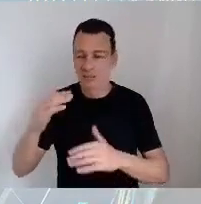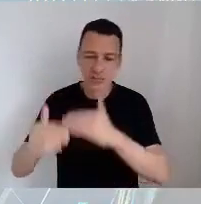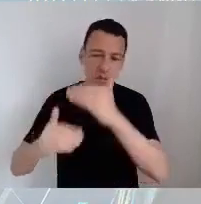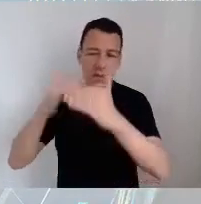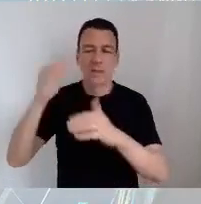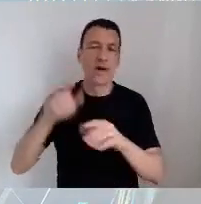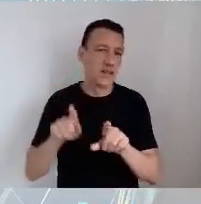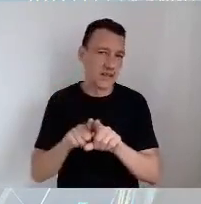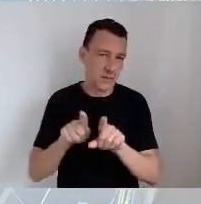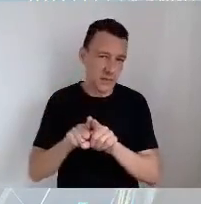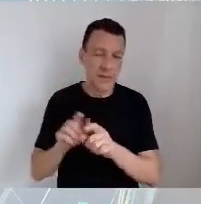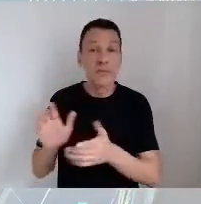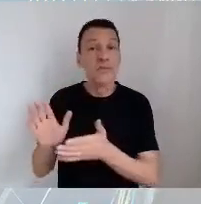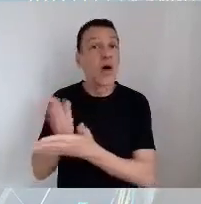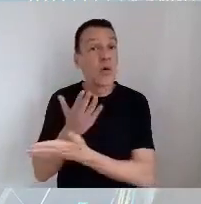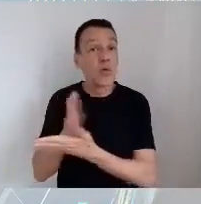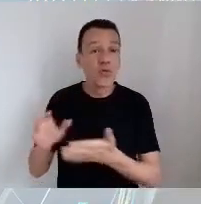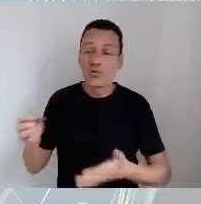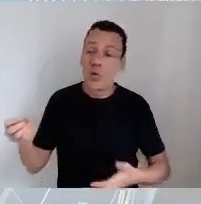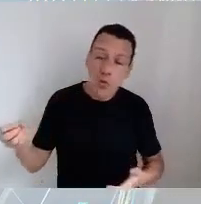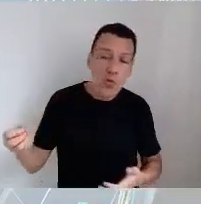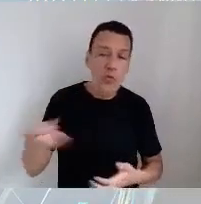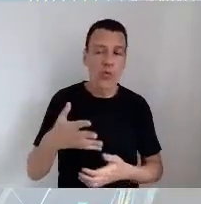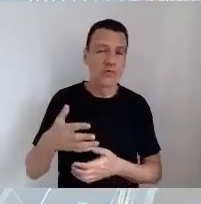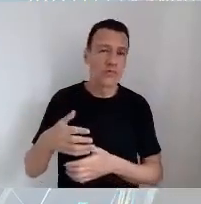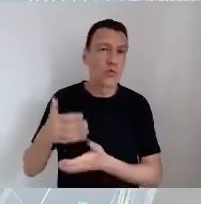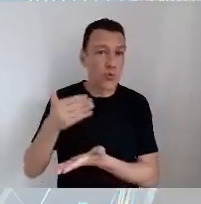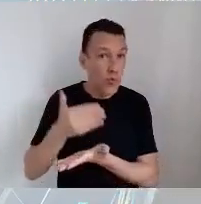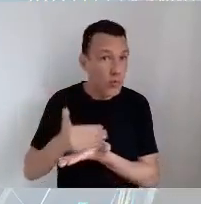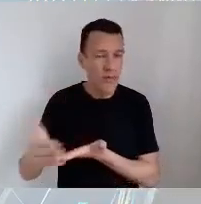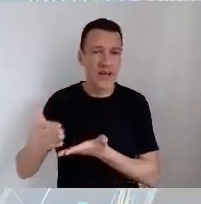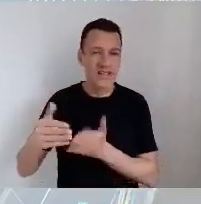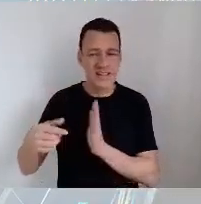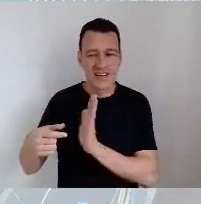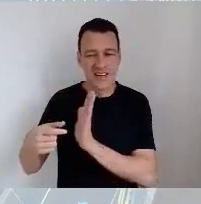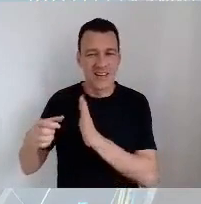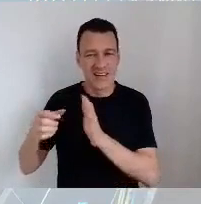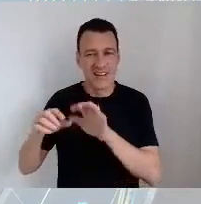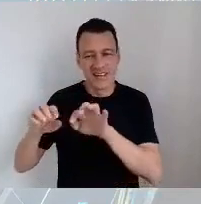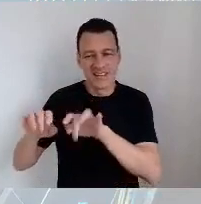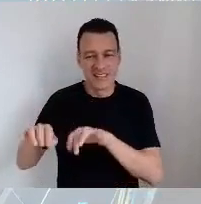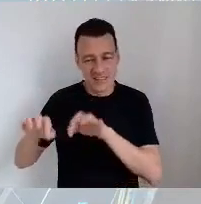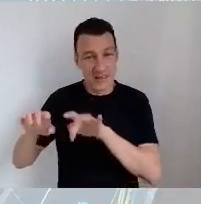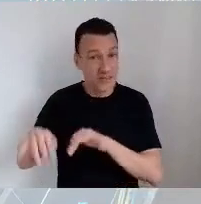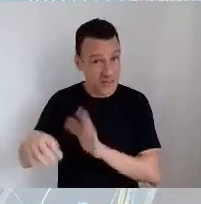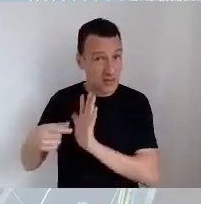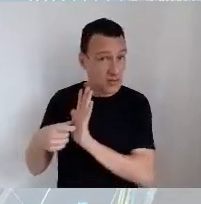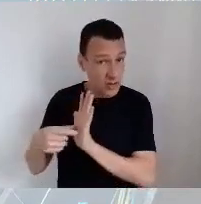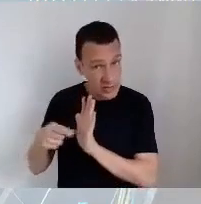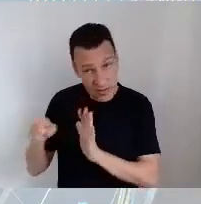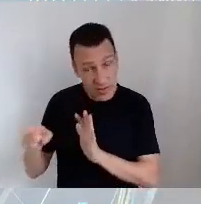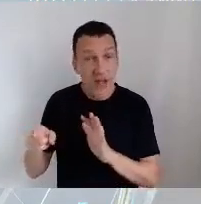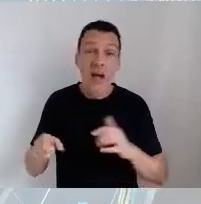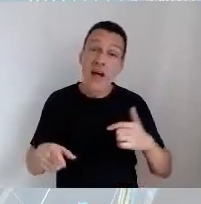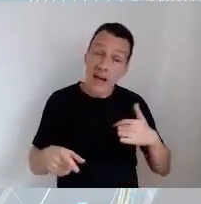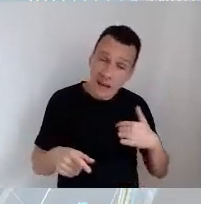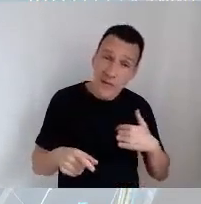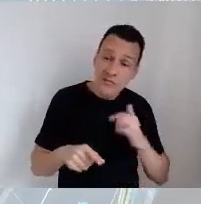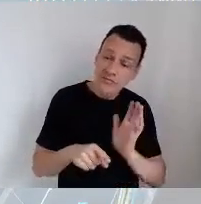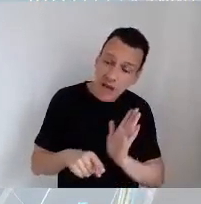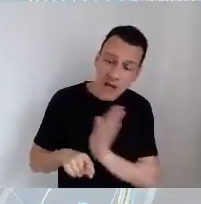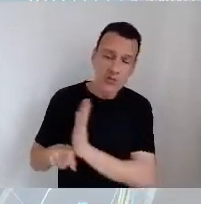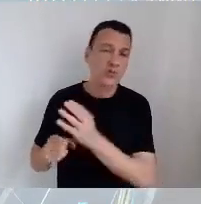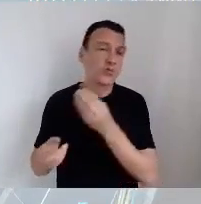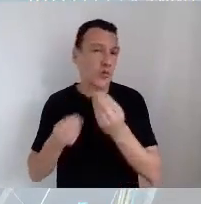entrando em casa a desenvolver software de melhor qualidade esse acaba sendo o nosso principal e maior desafio